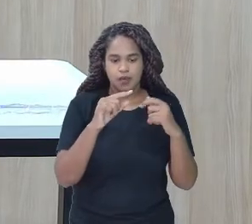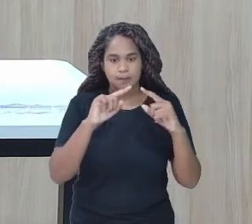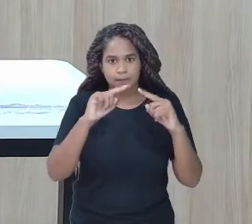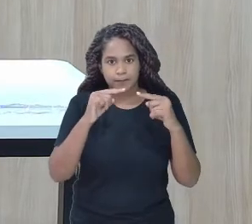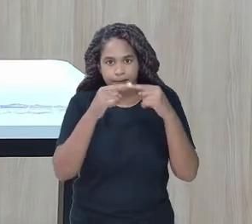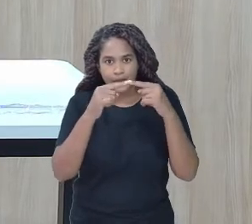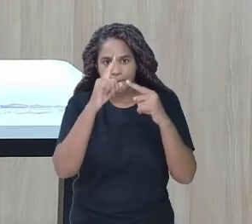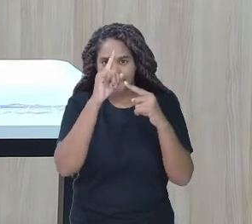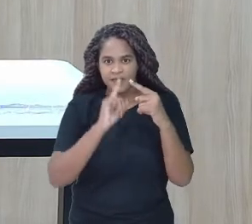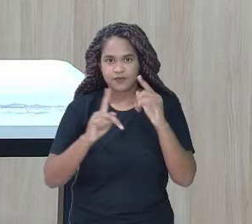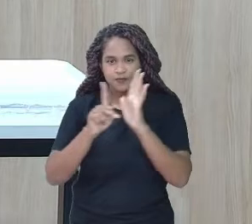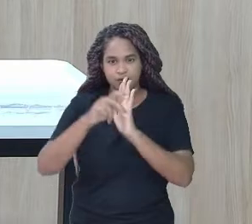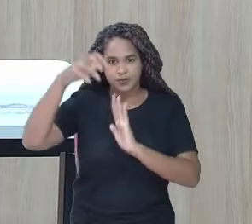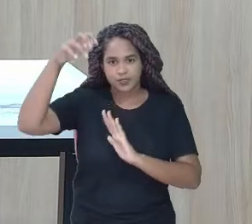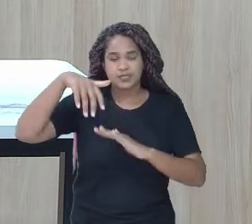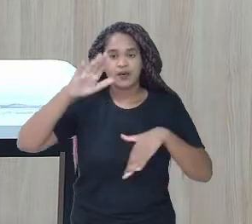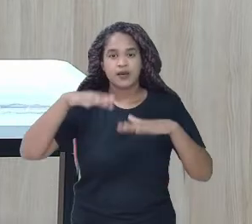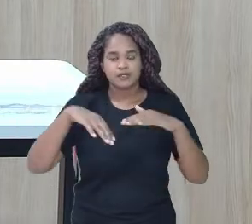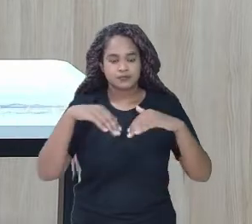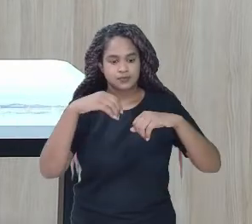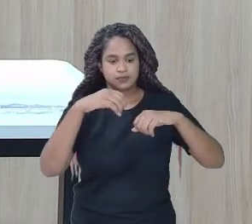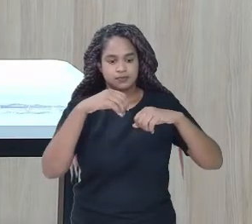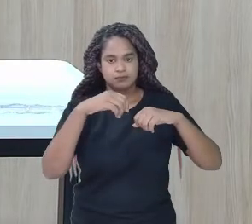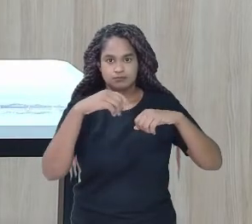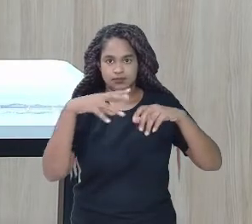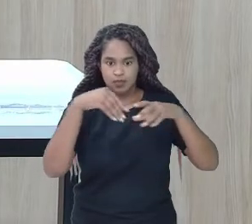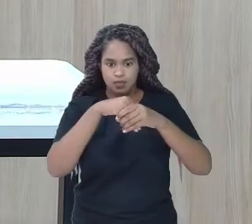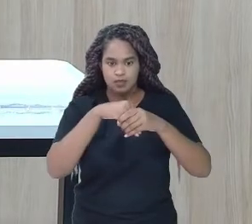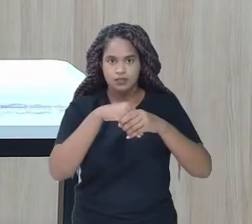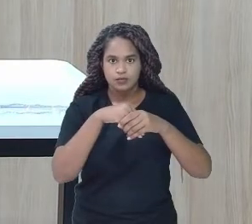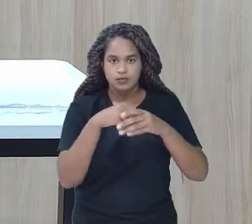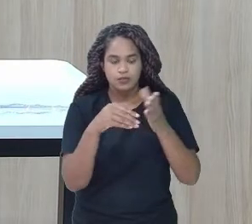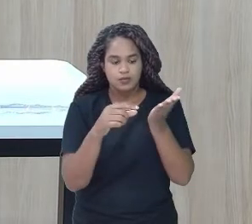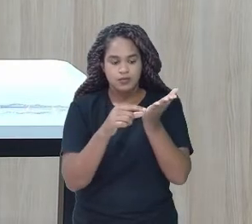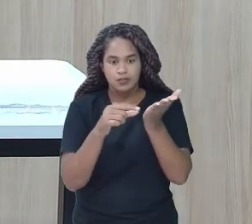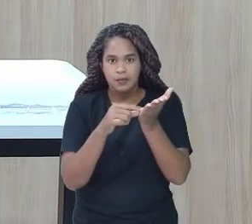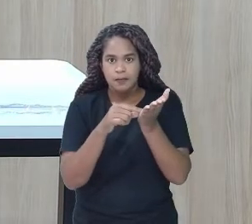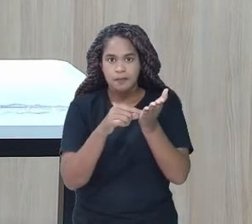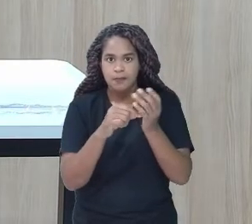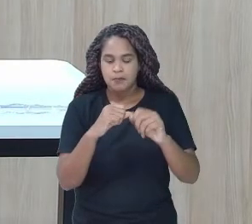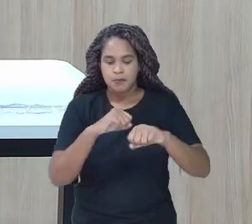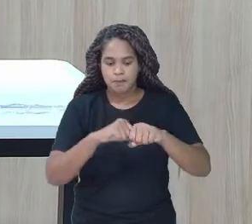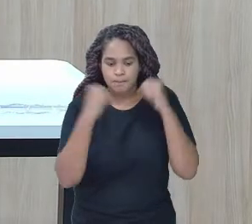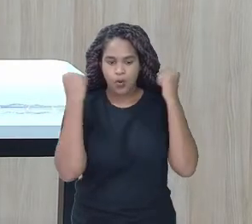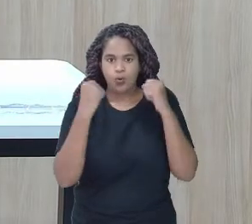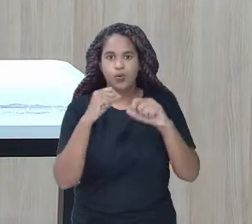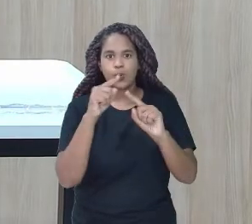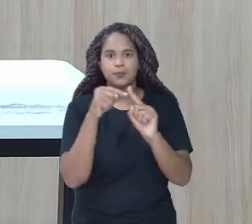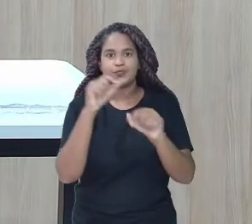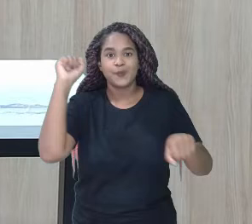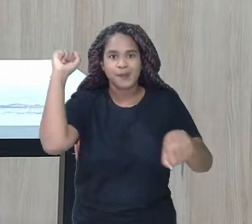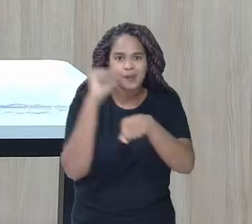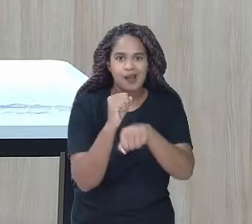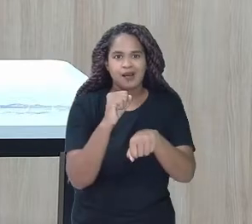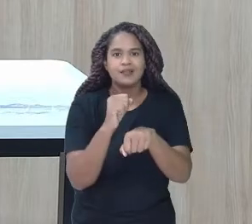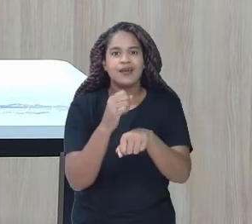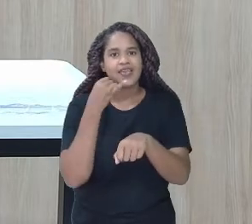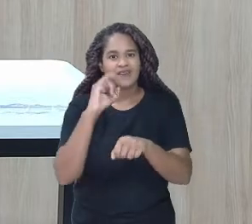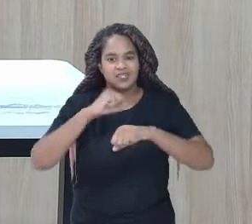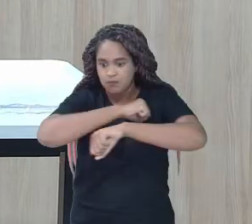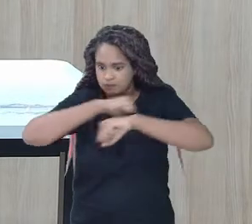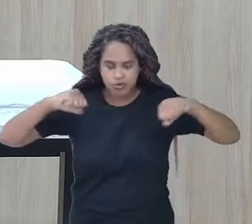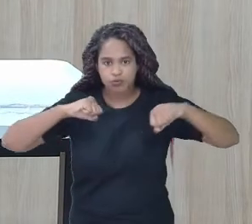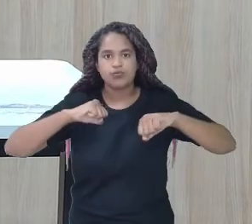haja incêndio. Então, é um dispositivo também considerado um dispositivo de segurança. Então, ela para o circuito